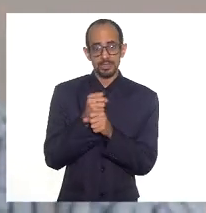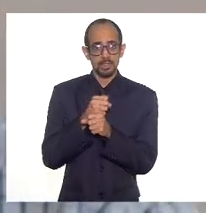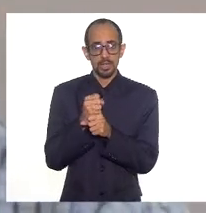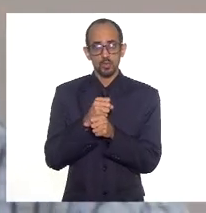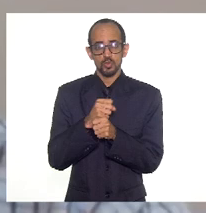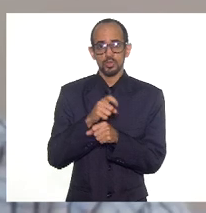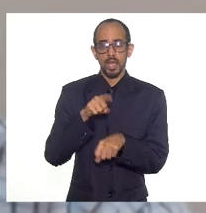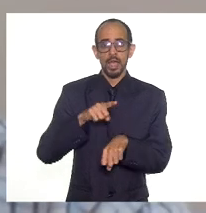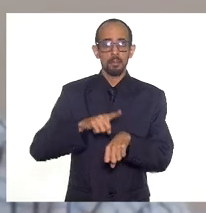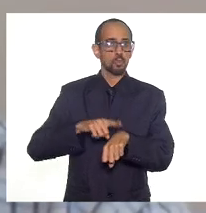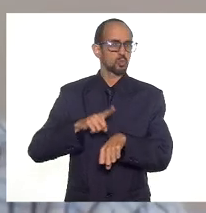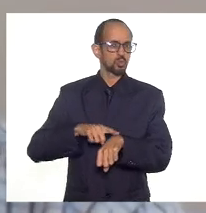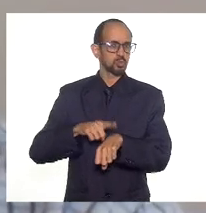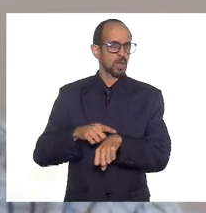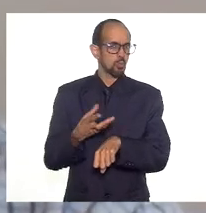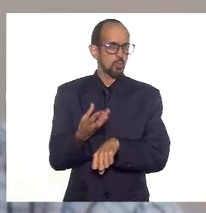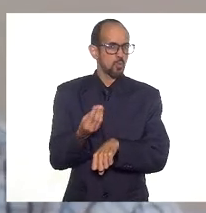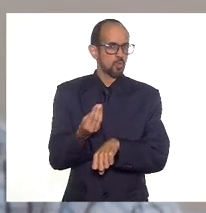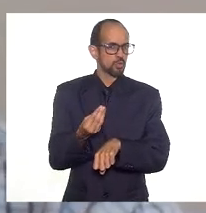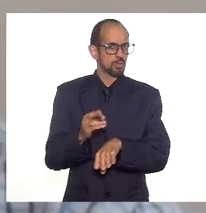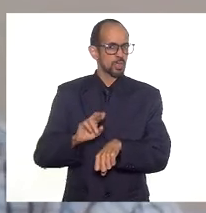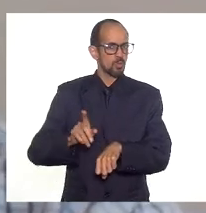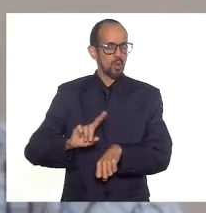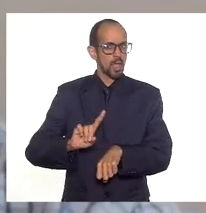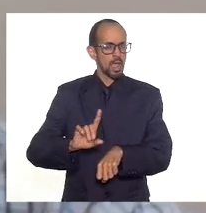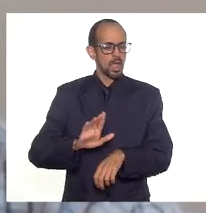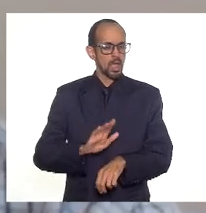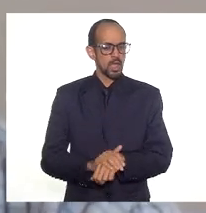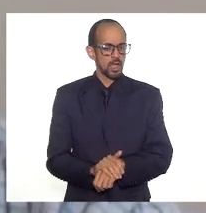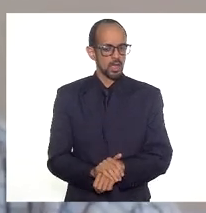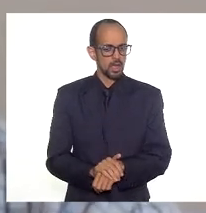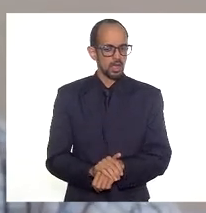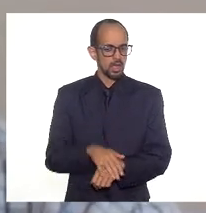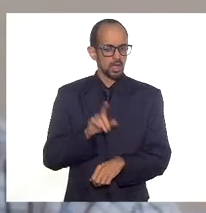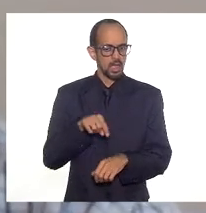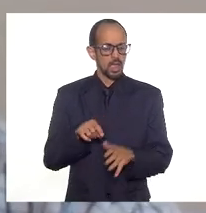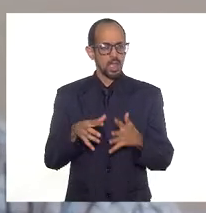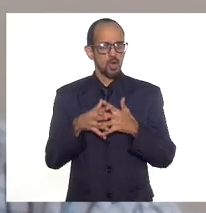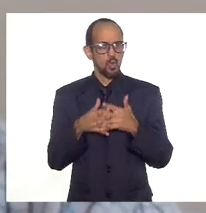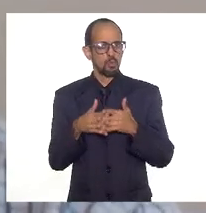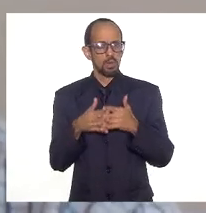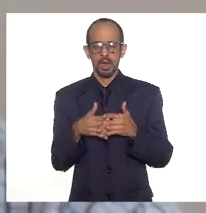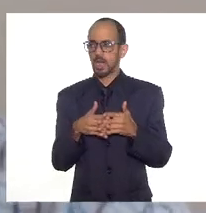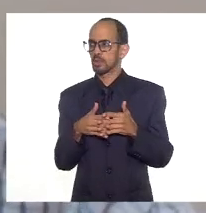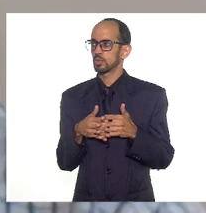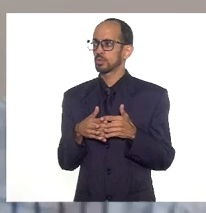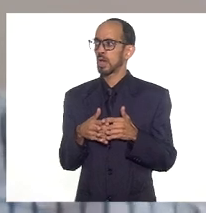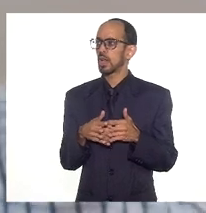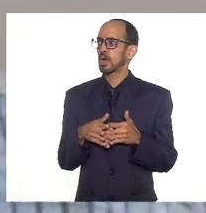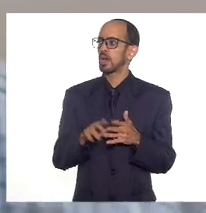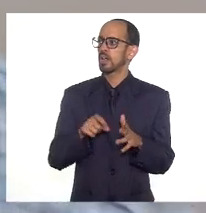30 anos. Quer dizer, eu acho que é muito complicado. Quer dizer, eu acho que